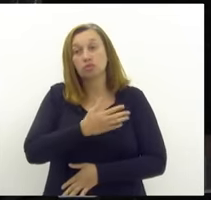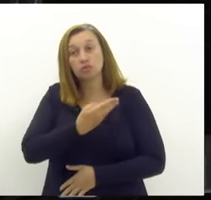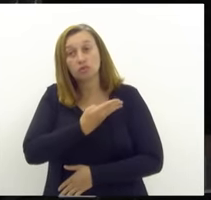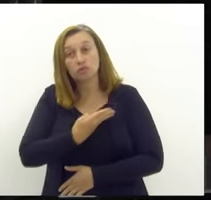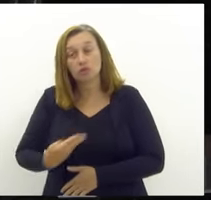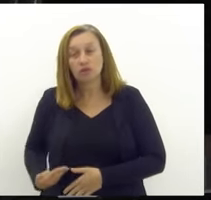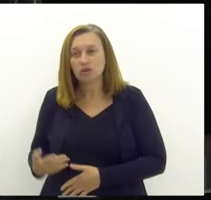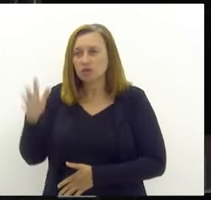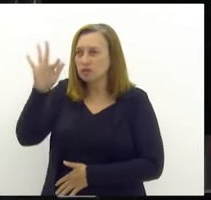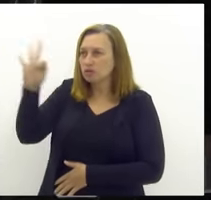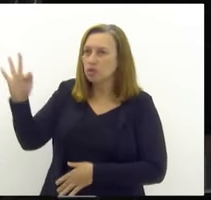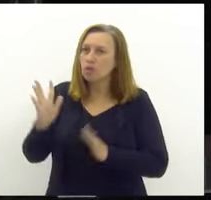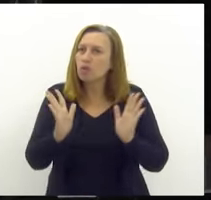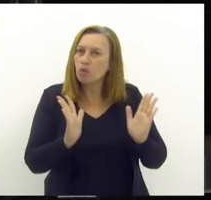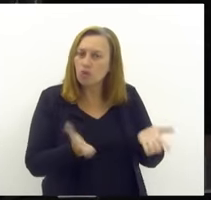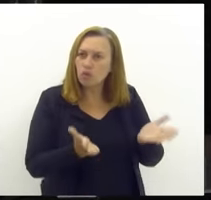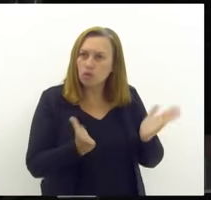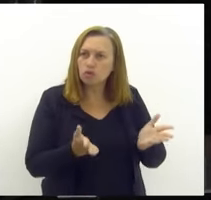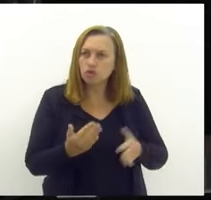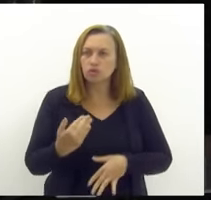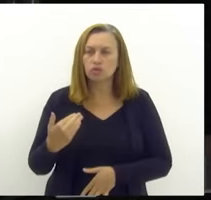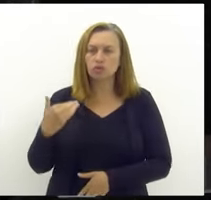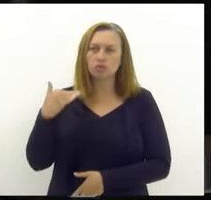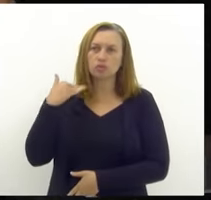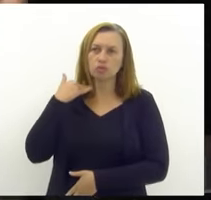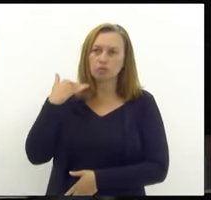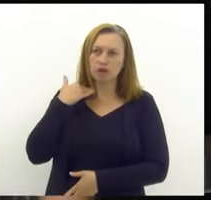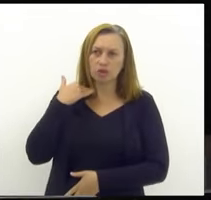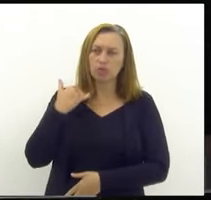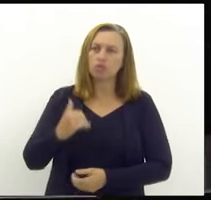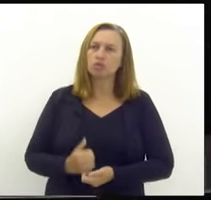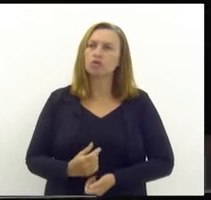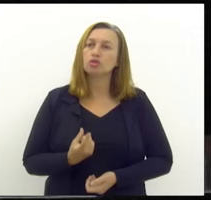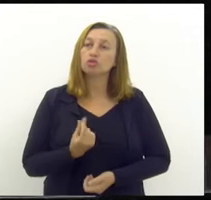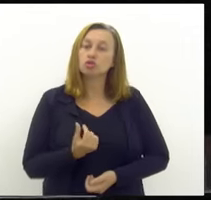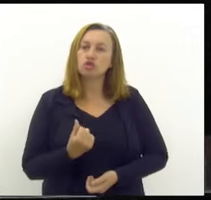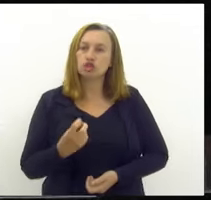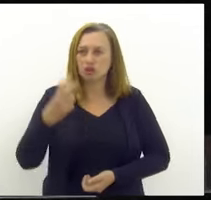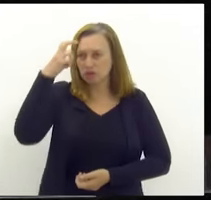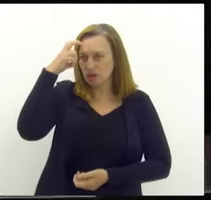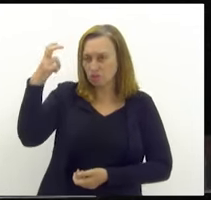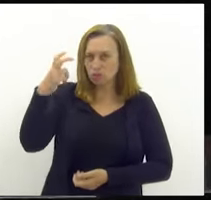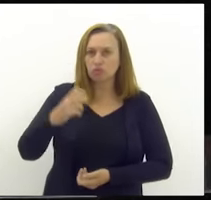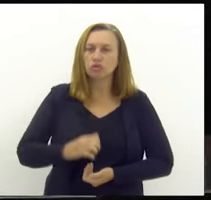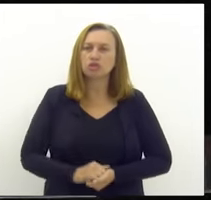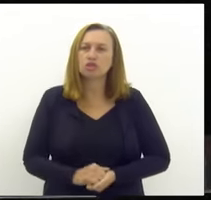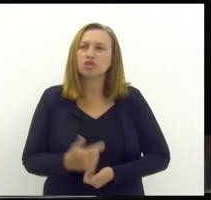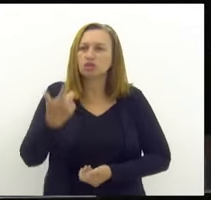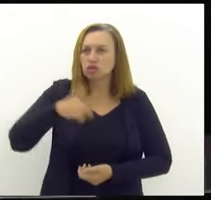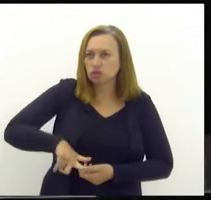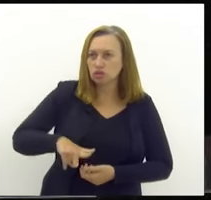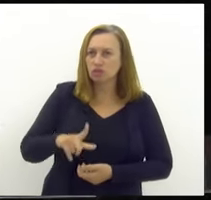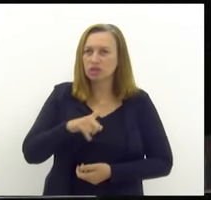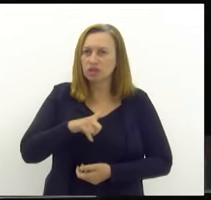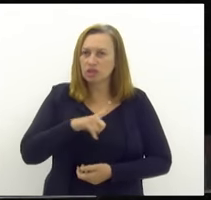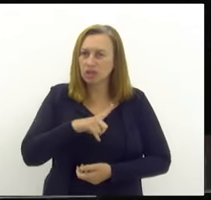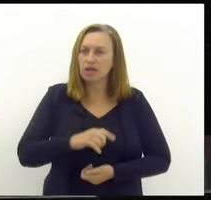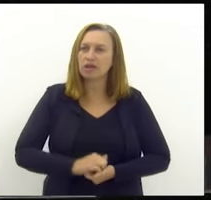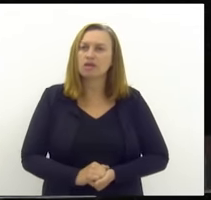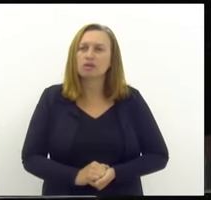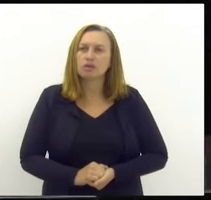hoje Fundos como o fundo da Cultura passam de novo a ter uma